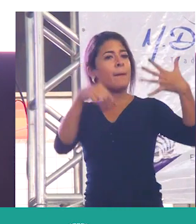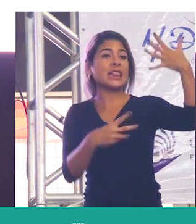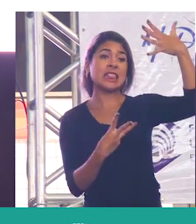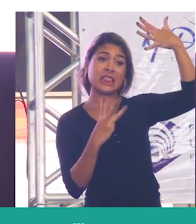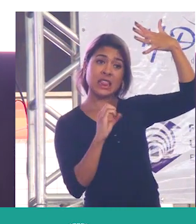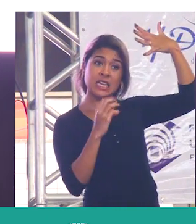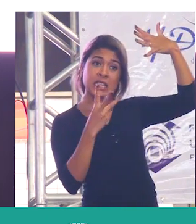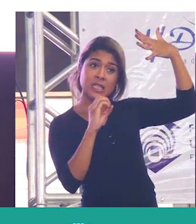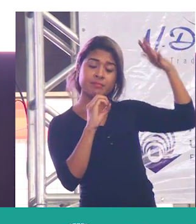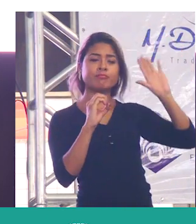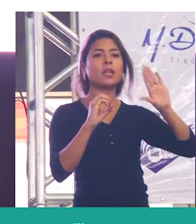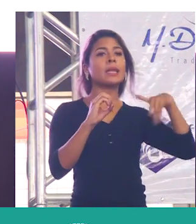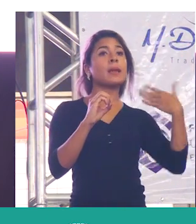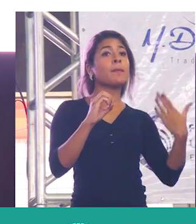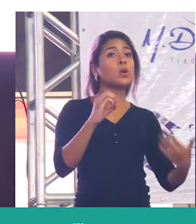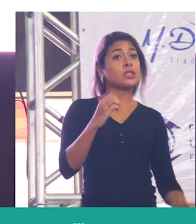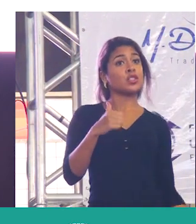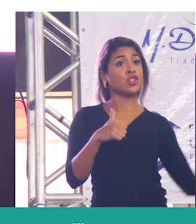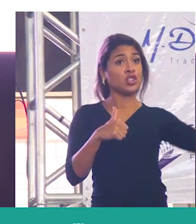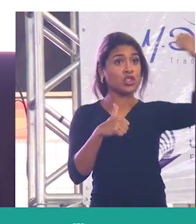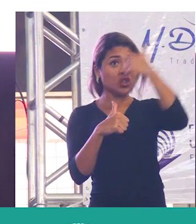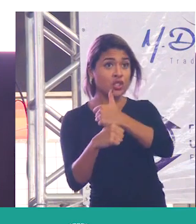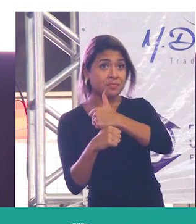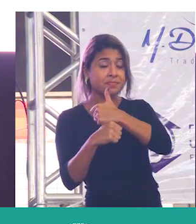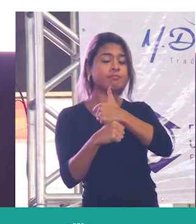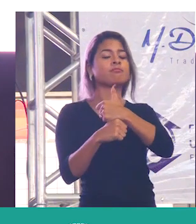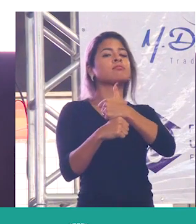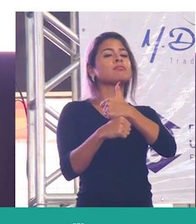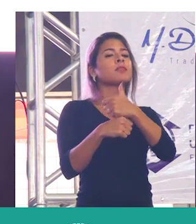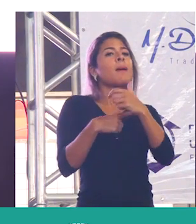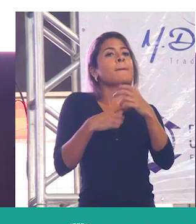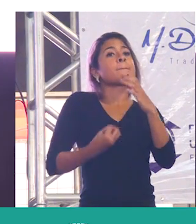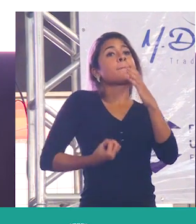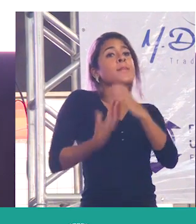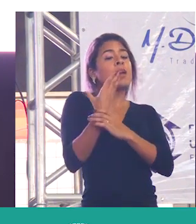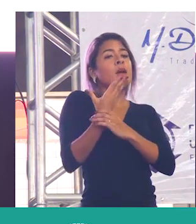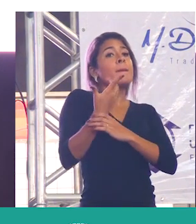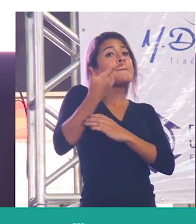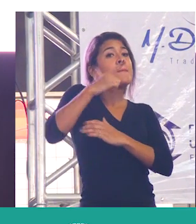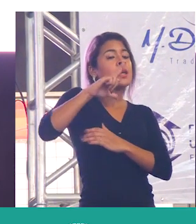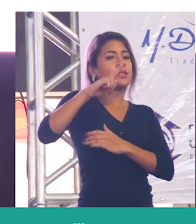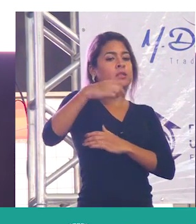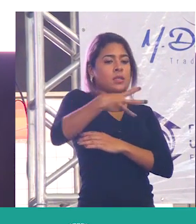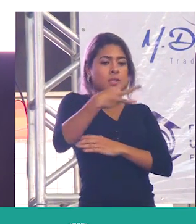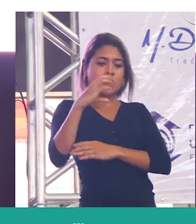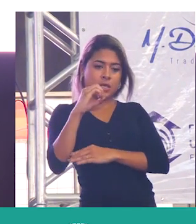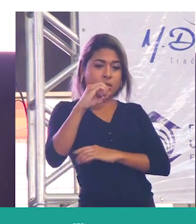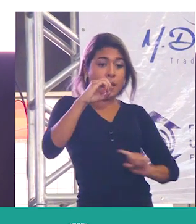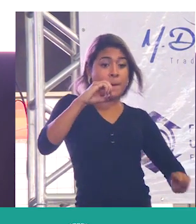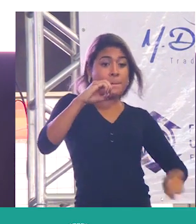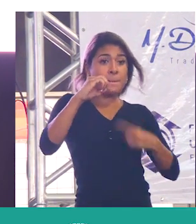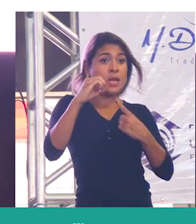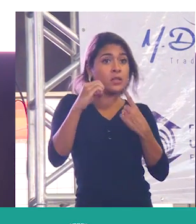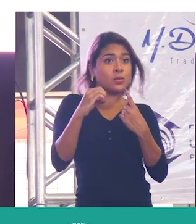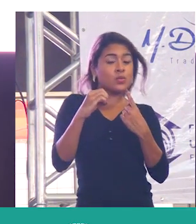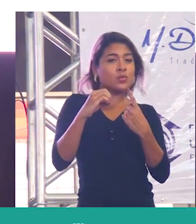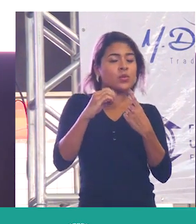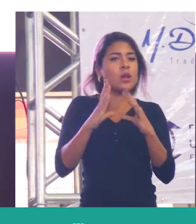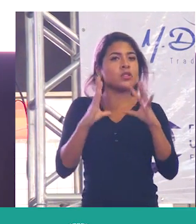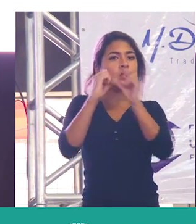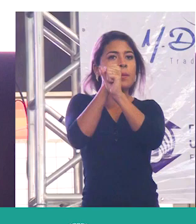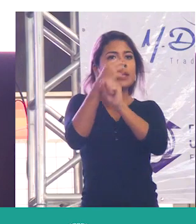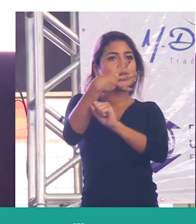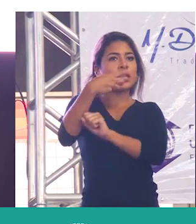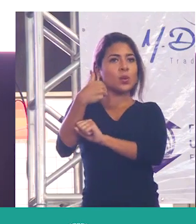eleito, surgiu uma 31ª, que no caso é a mais famosa delas, que no caso é